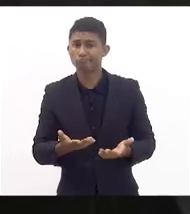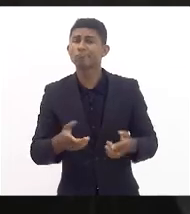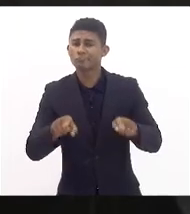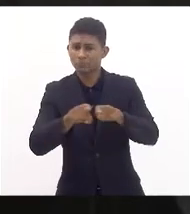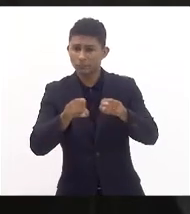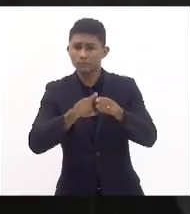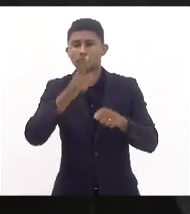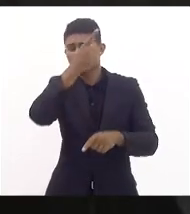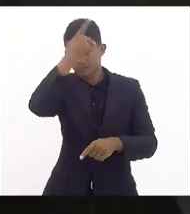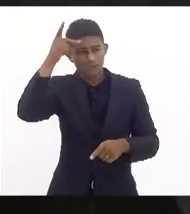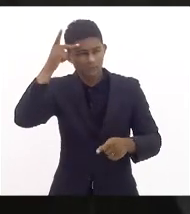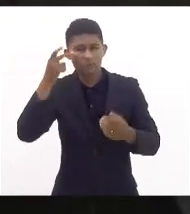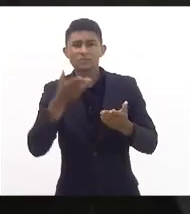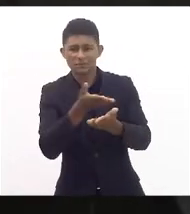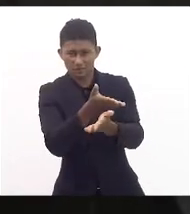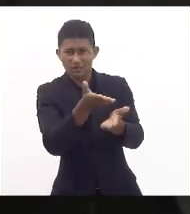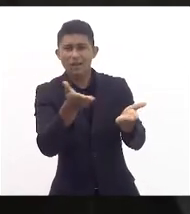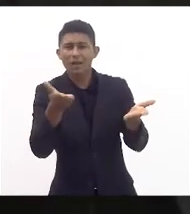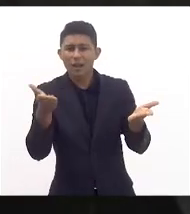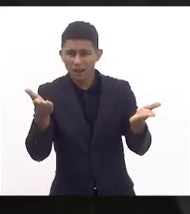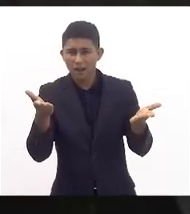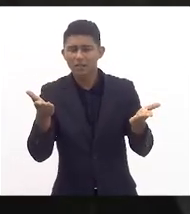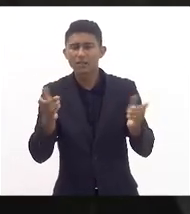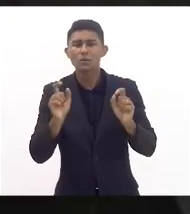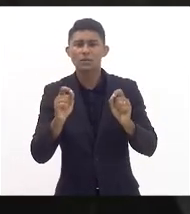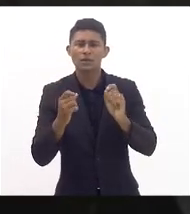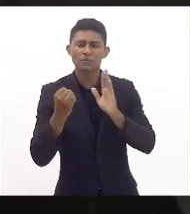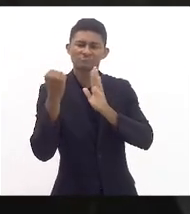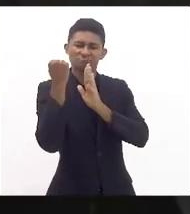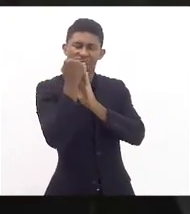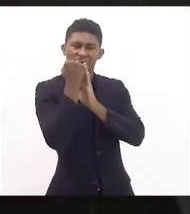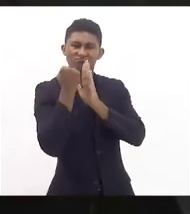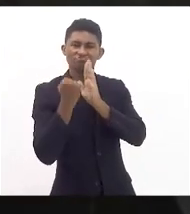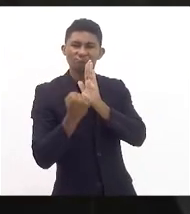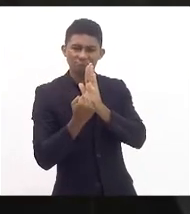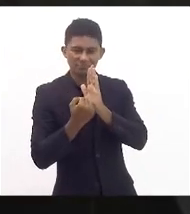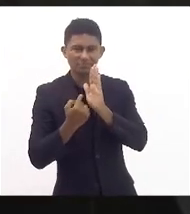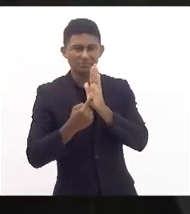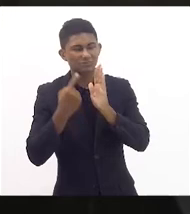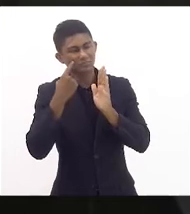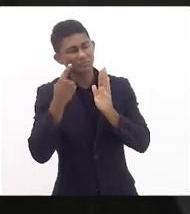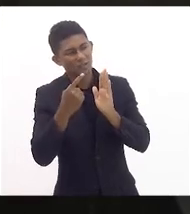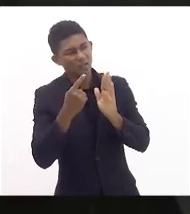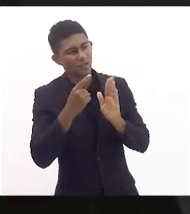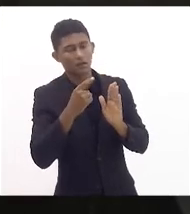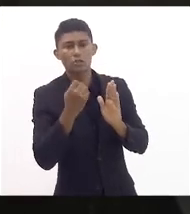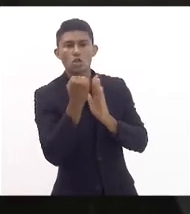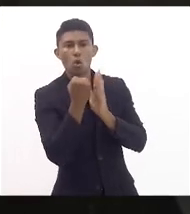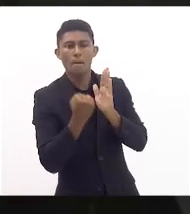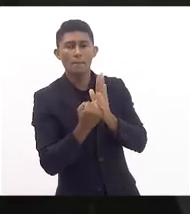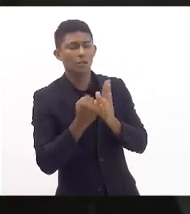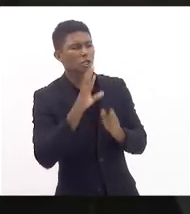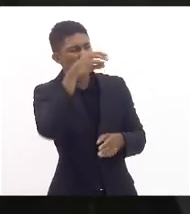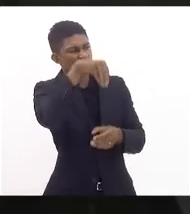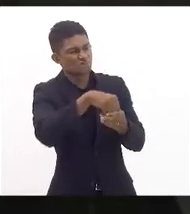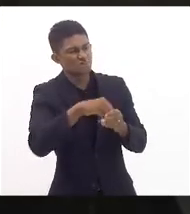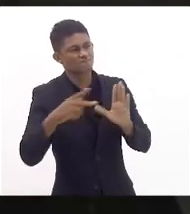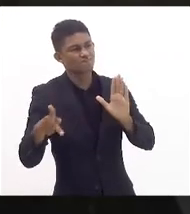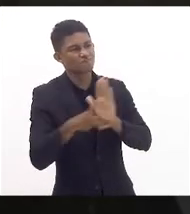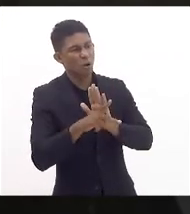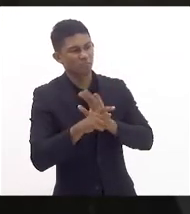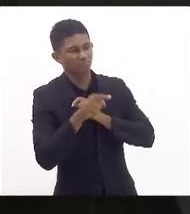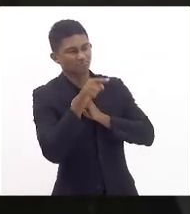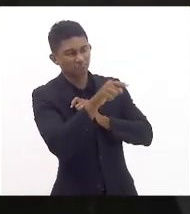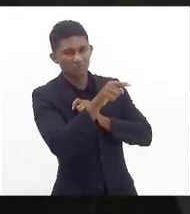republicanas, veiculando um ofício que deveria ser um documento interno de um órgão